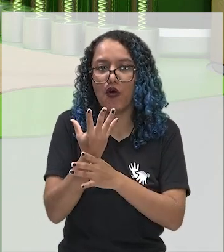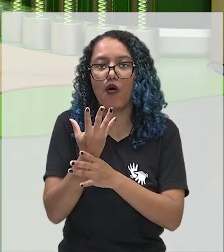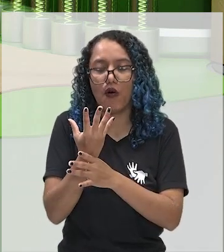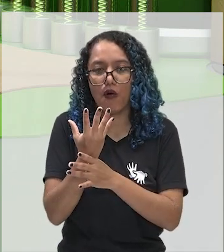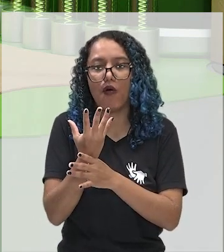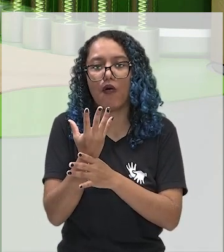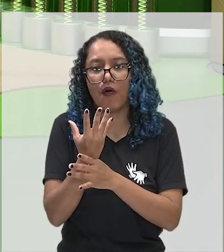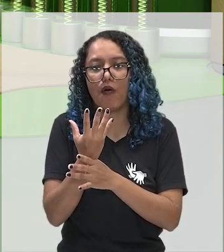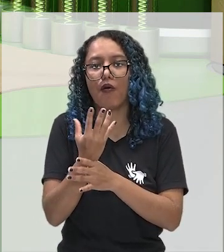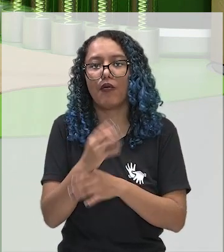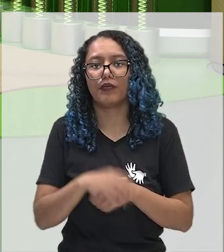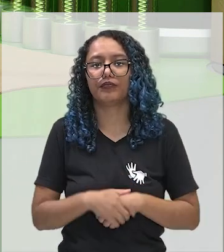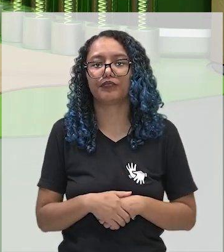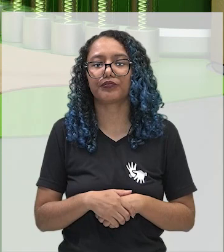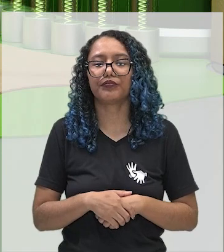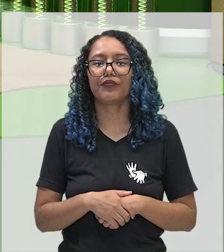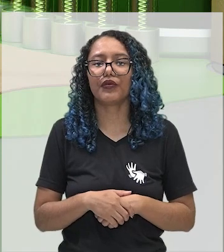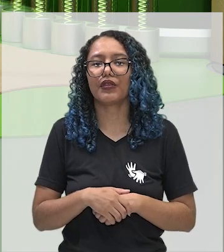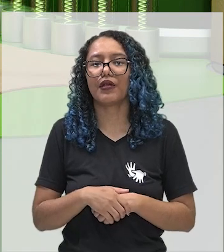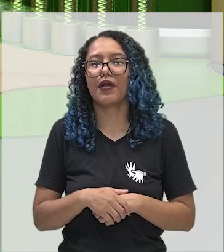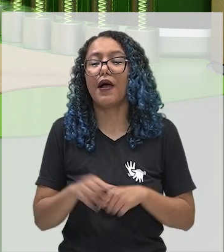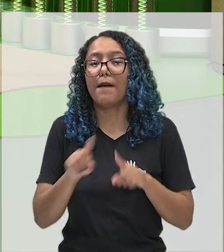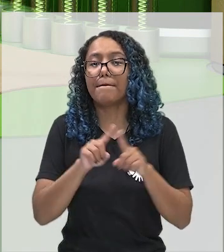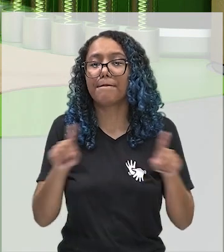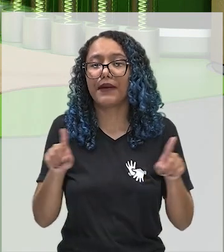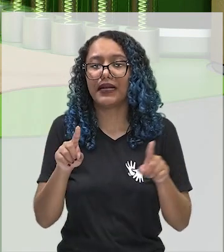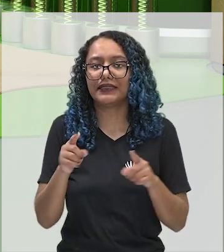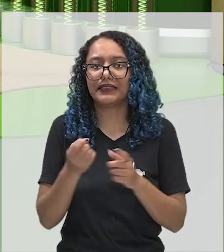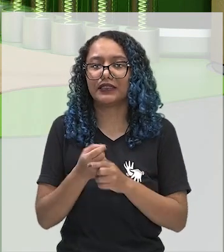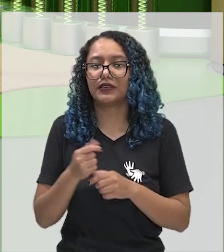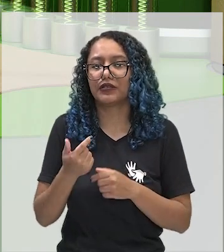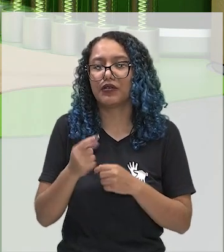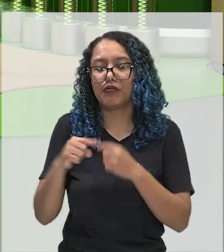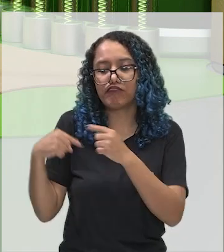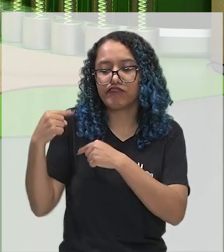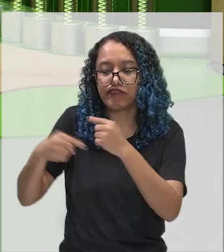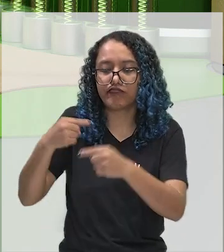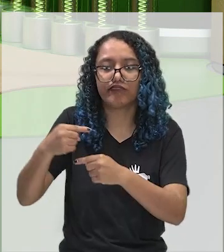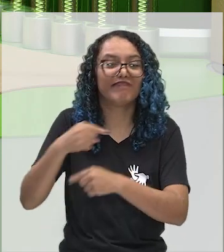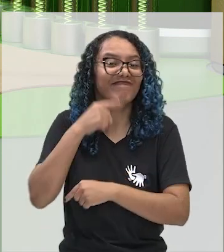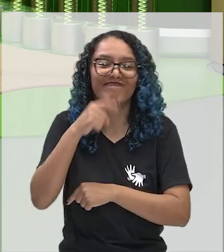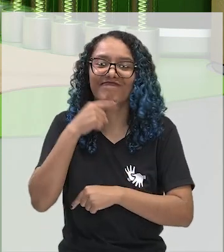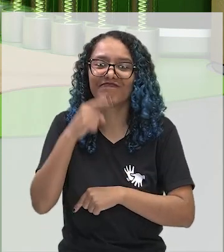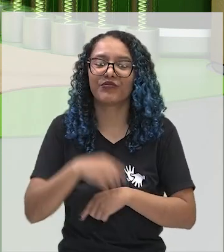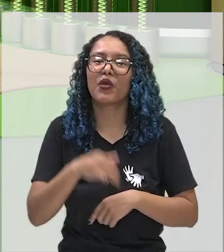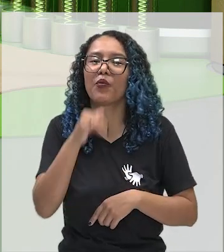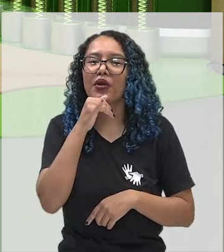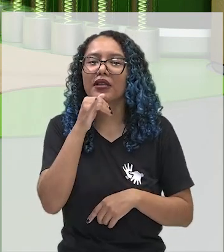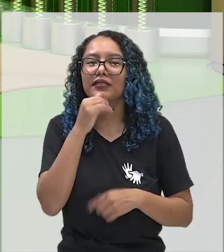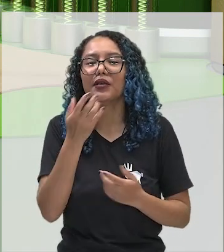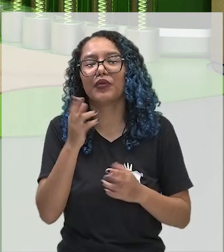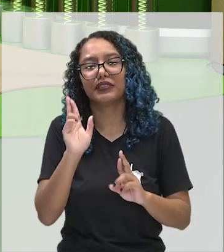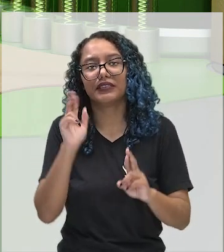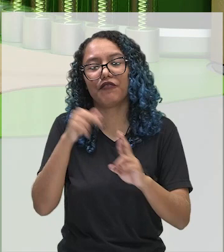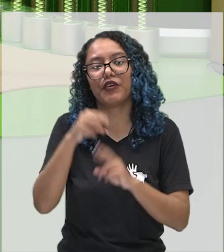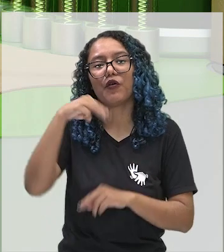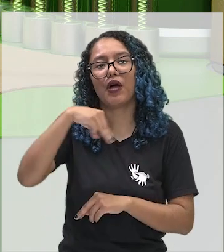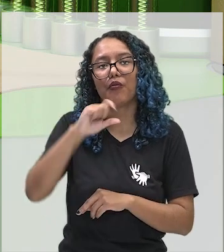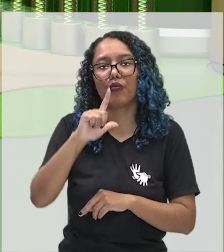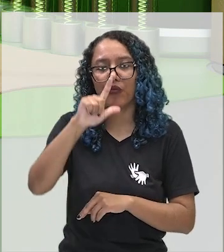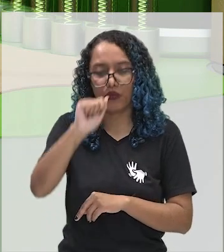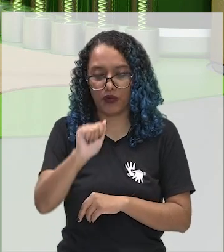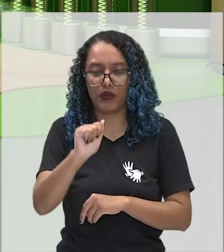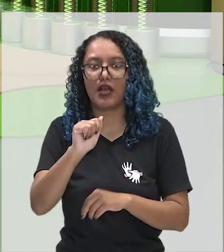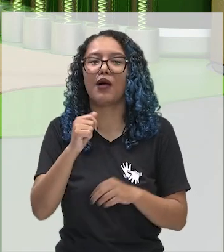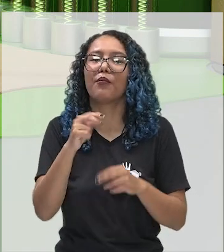foi um descendente fértil. E aí ele fez alusão, certo, à mula, e aí ele chamou de